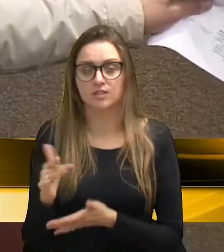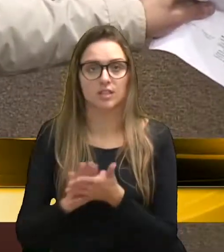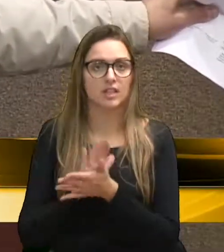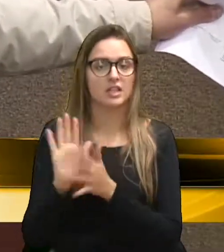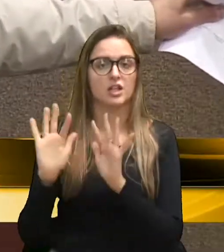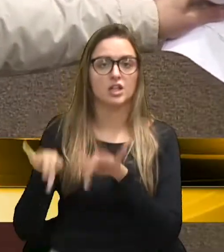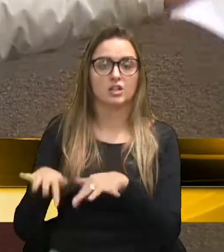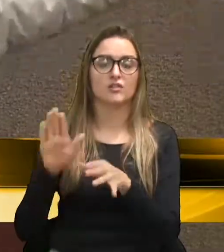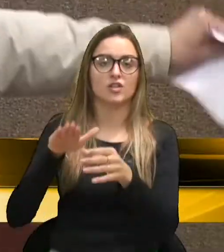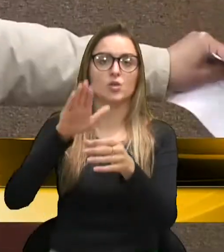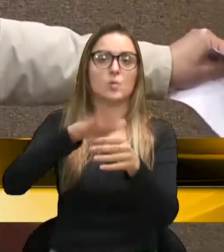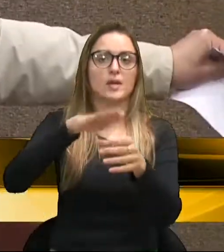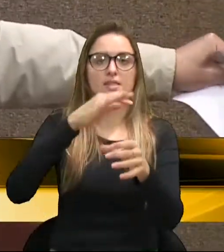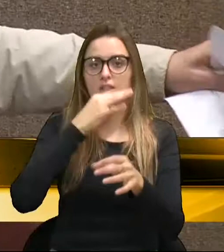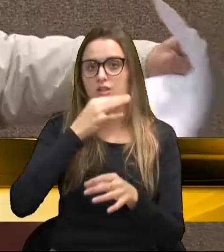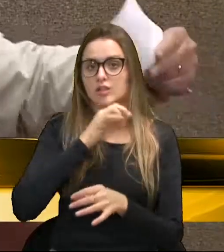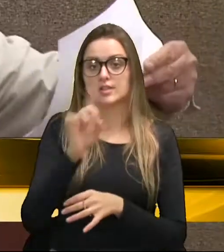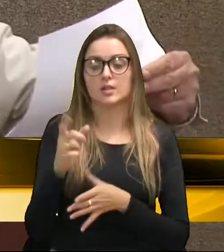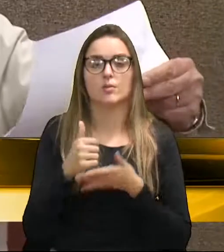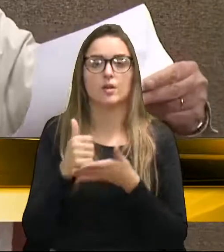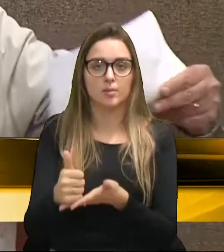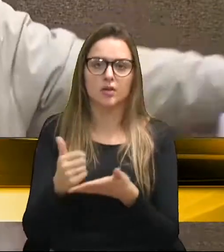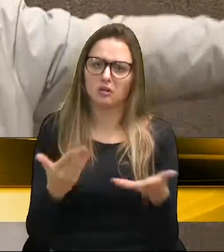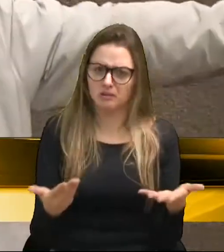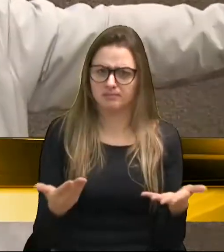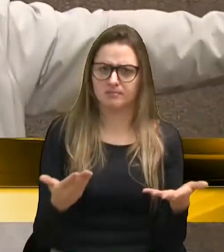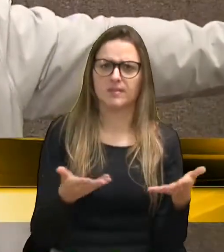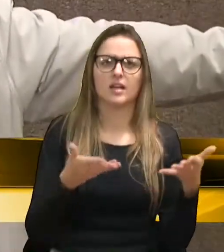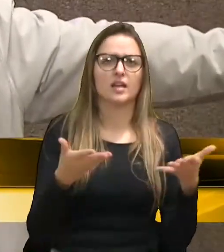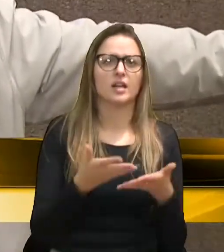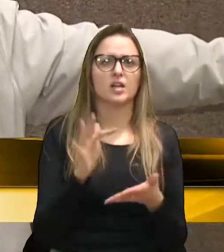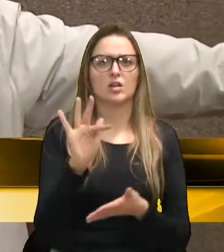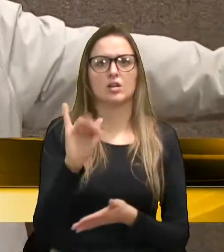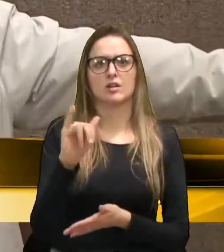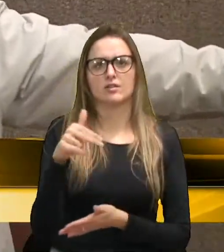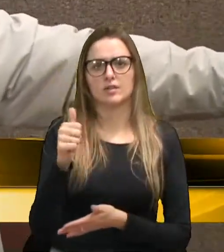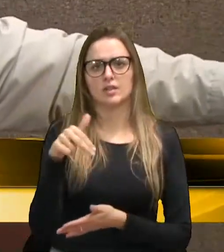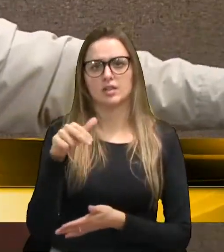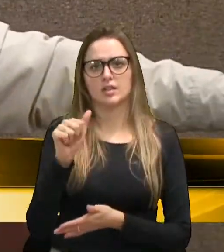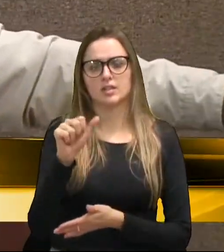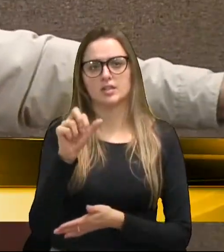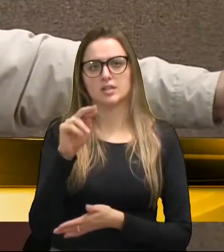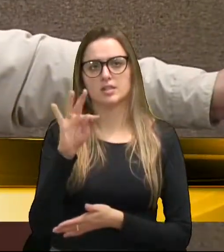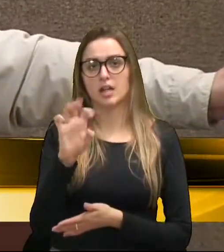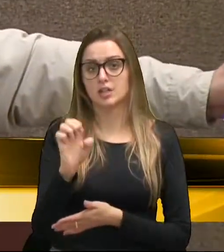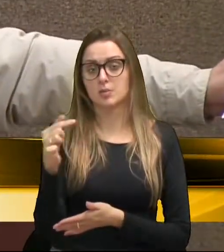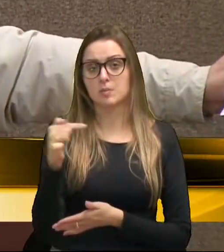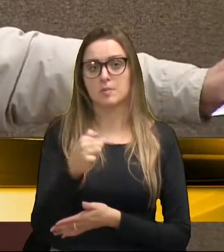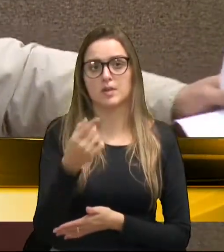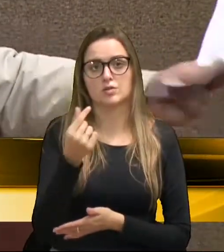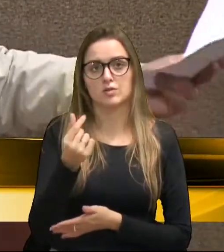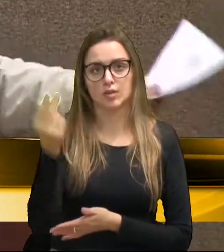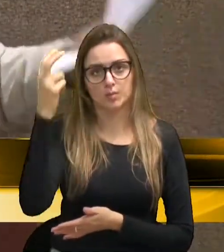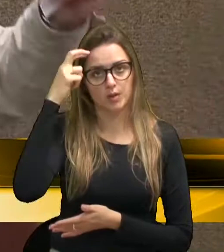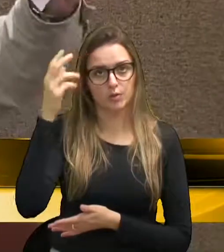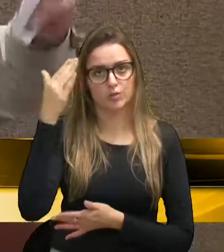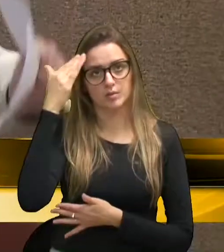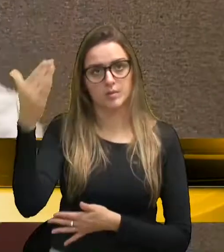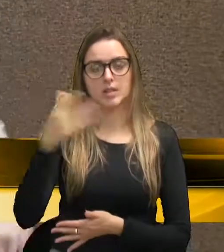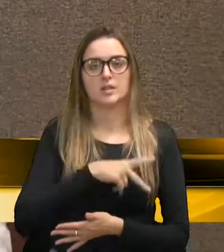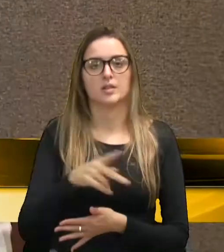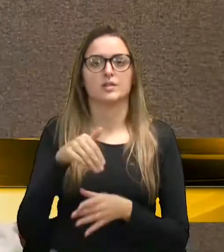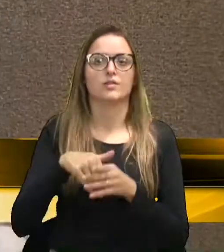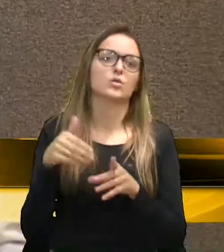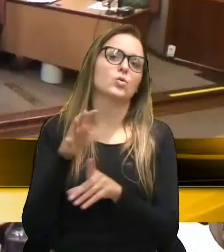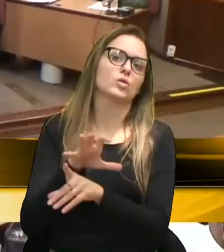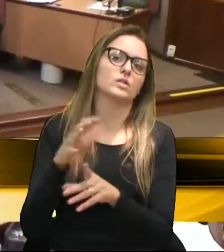basquete Caxias e não apoiaram, e onde é que está o Financiarte aqui, que diminuíram o valor do Financiarte? Obrigado, vereador. Obrigado, então eu votarei